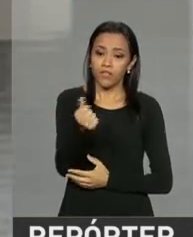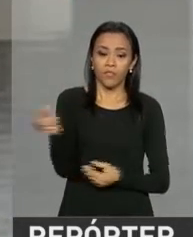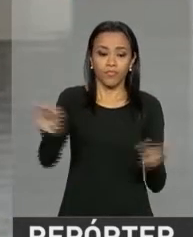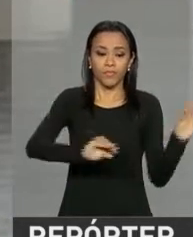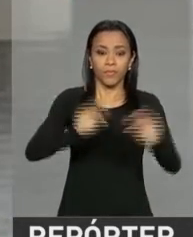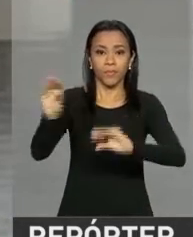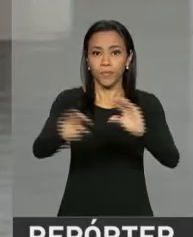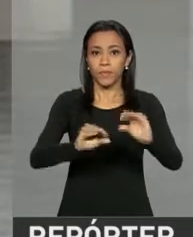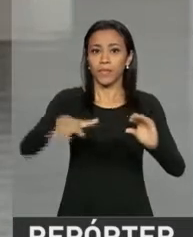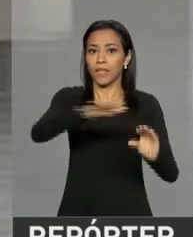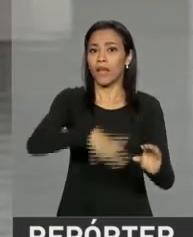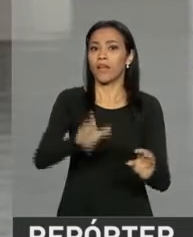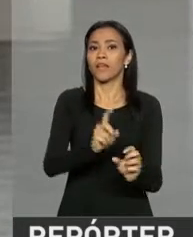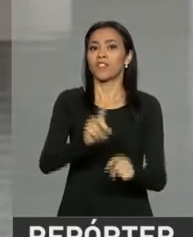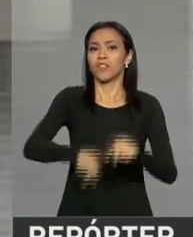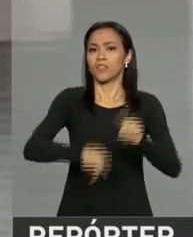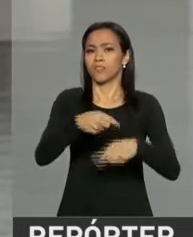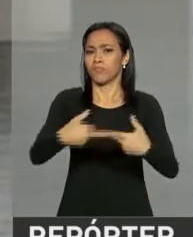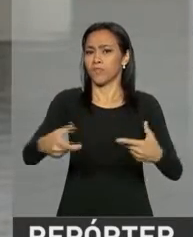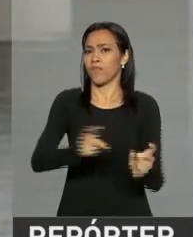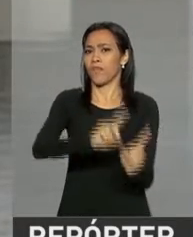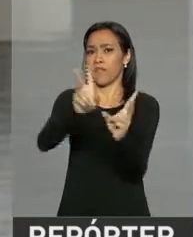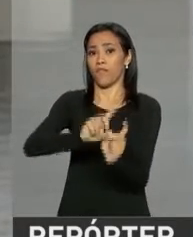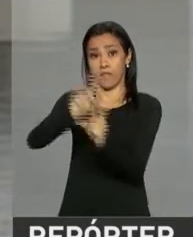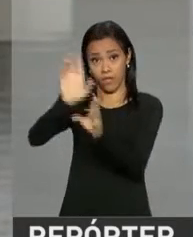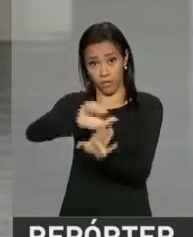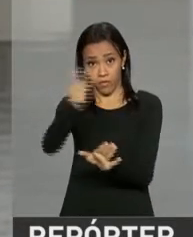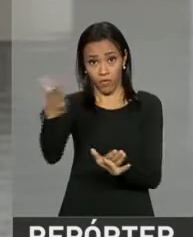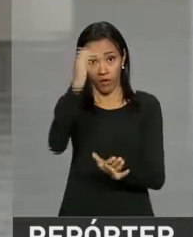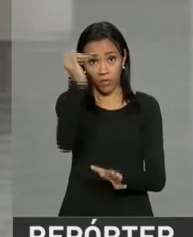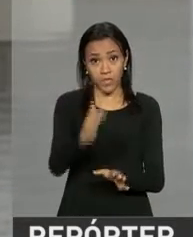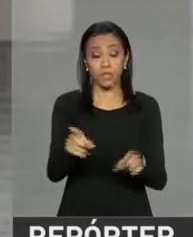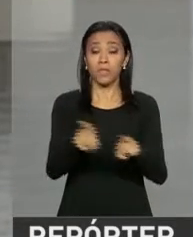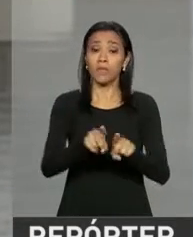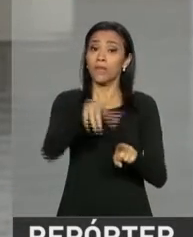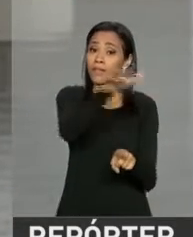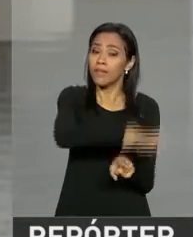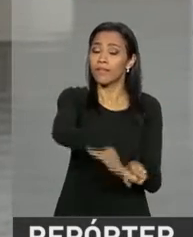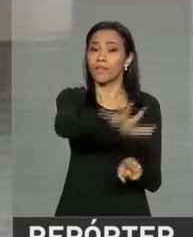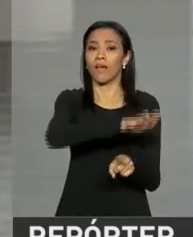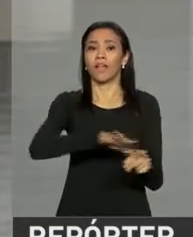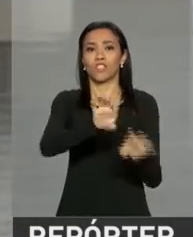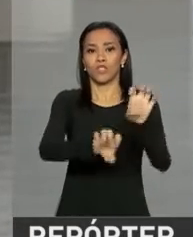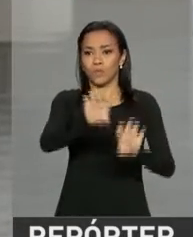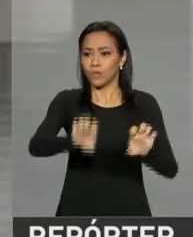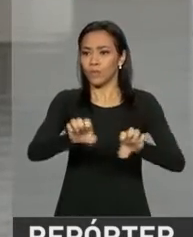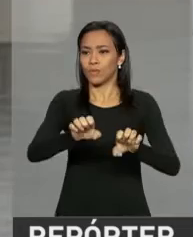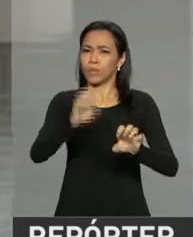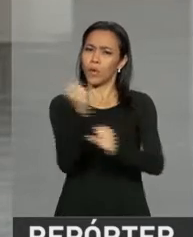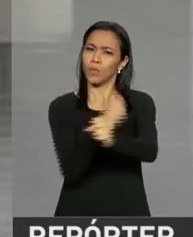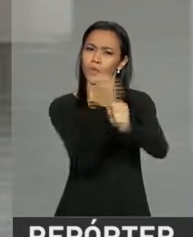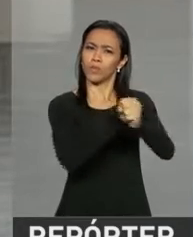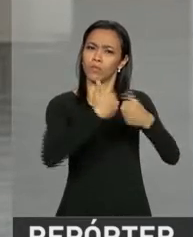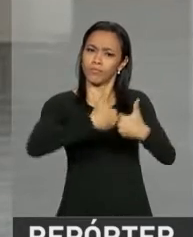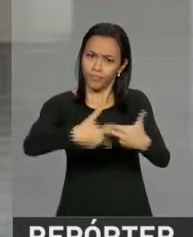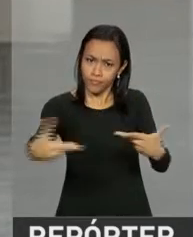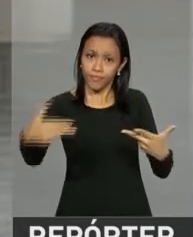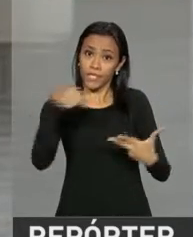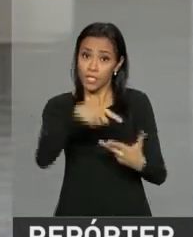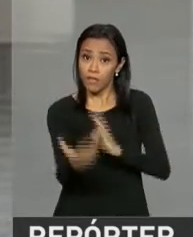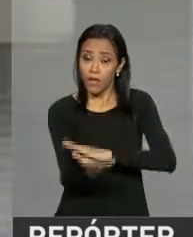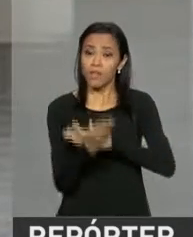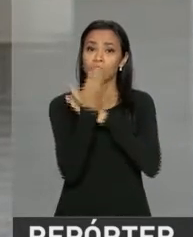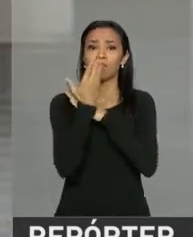de exportação e de infraestrutura porque esses setores também eles ajudam a gerar empregos mais rapidamente e com isso claro